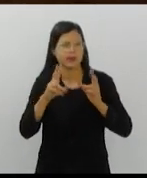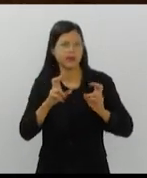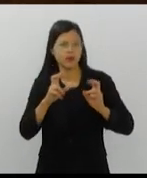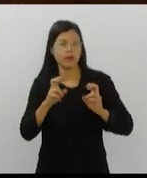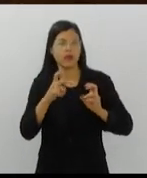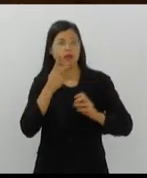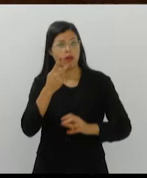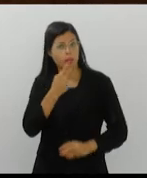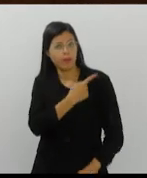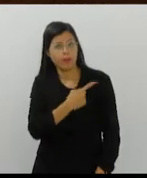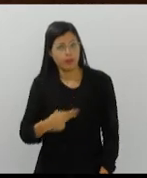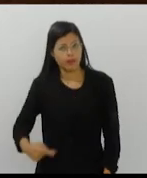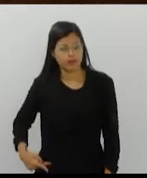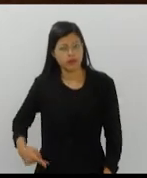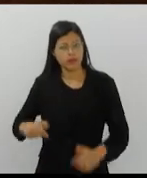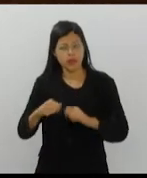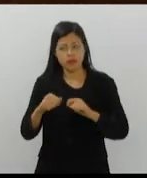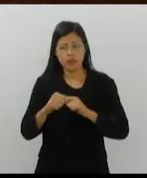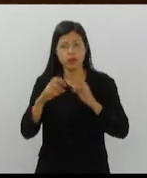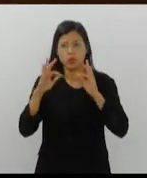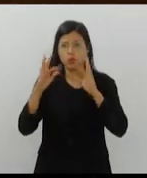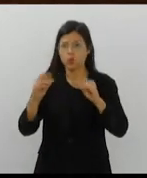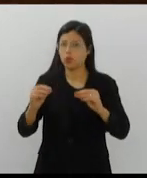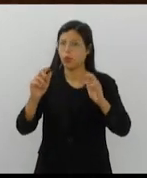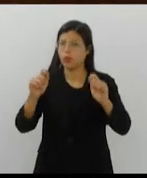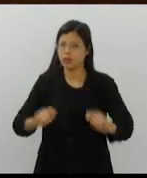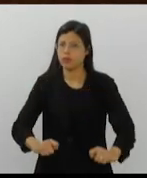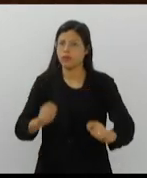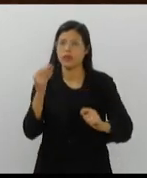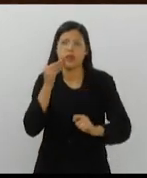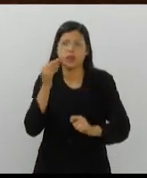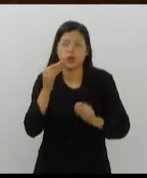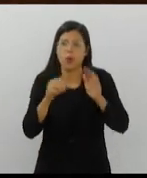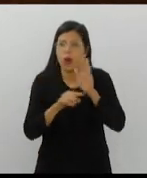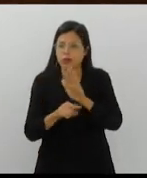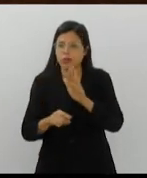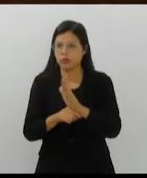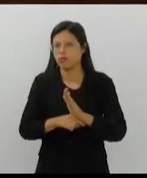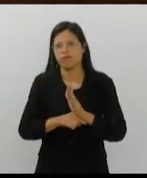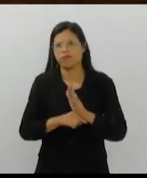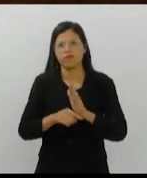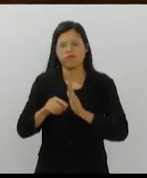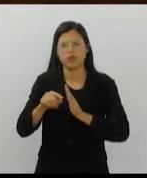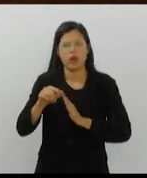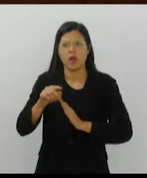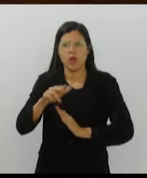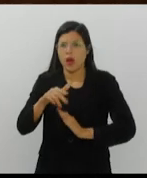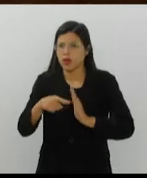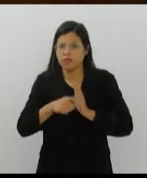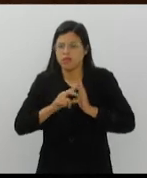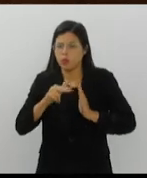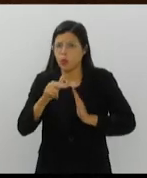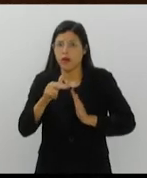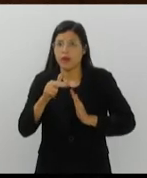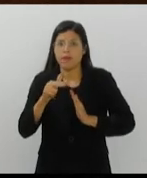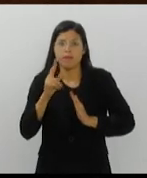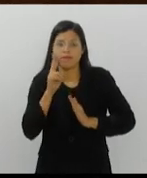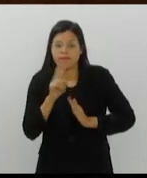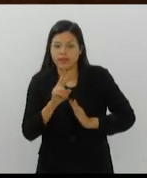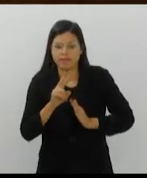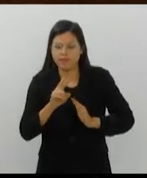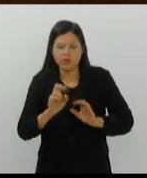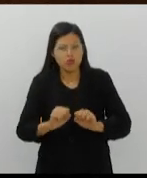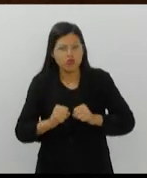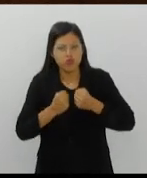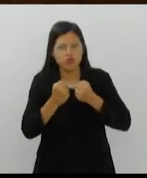está fazendo tudo que é possível para tentar ajudar. Eu nunca vi um presidente tão empenhado como tem sido o nosso